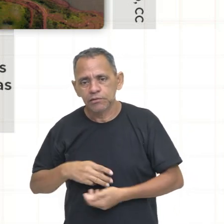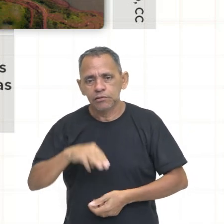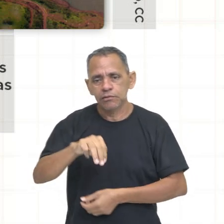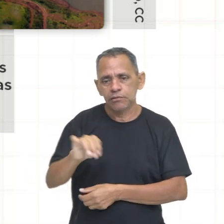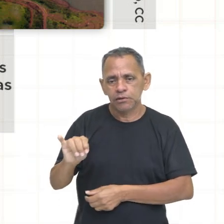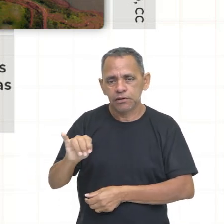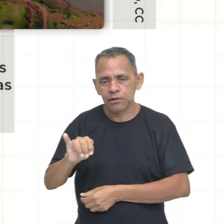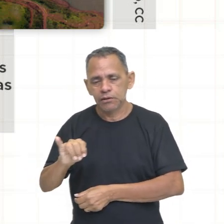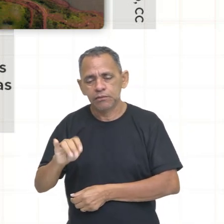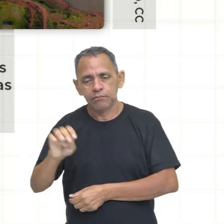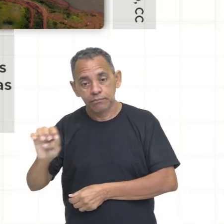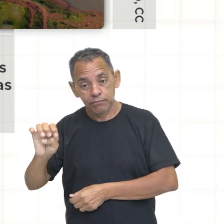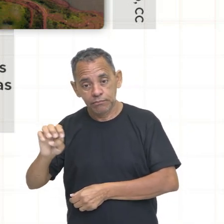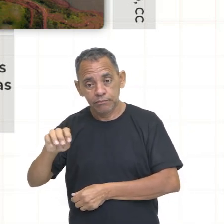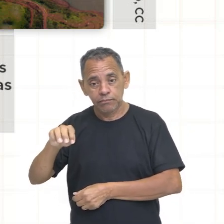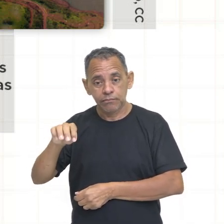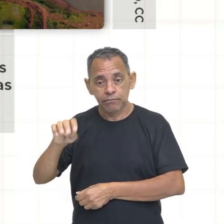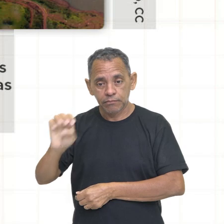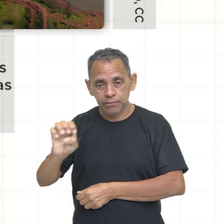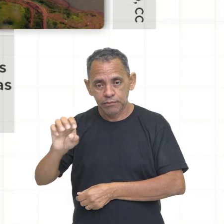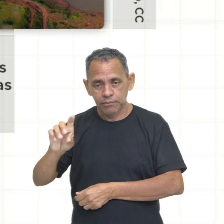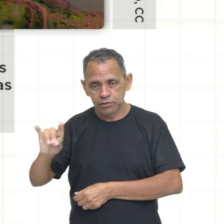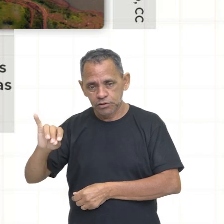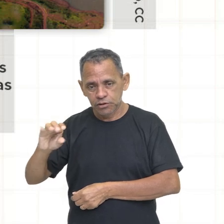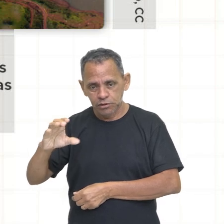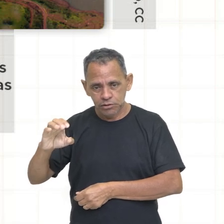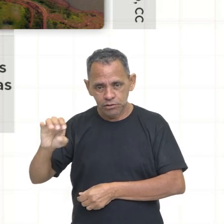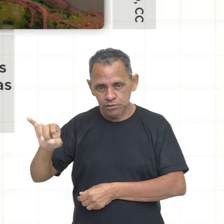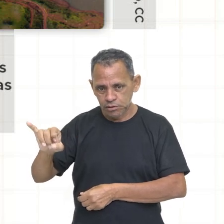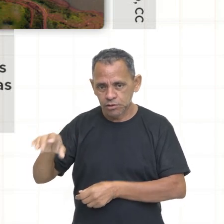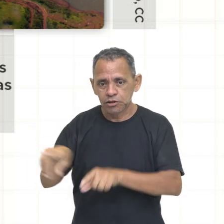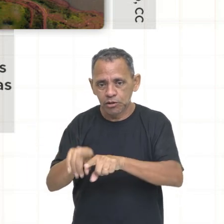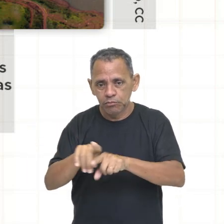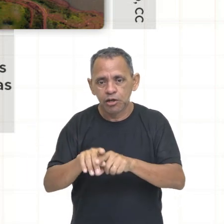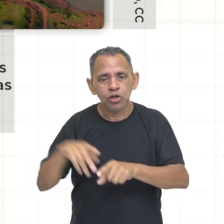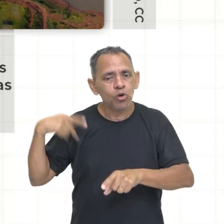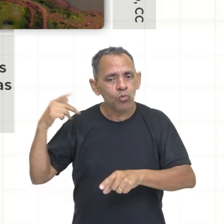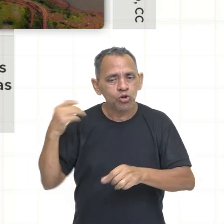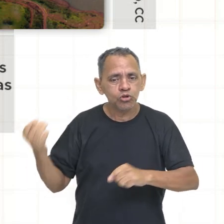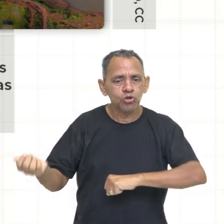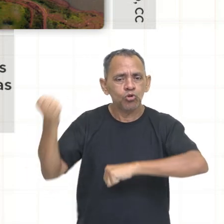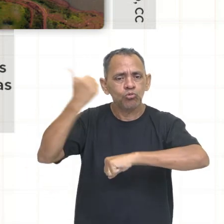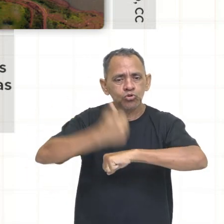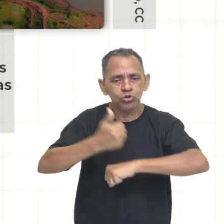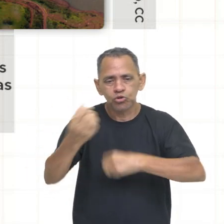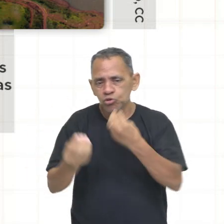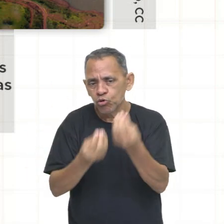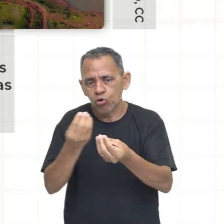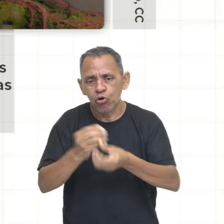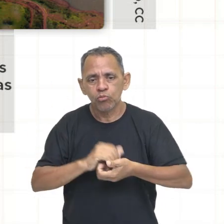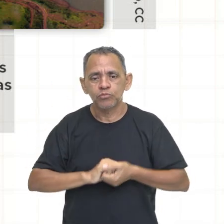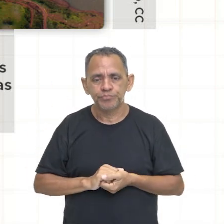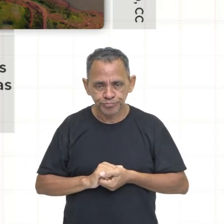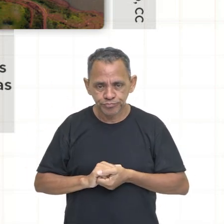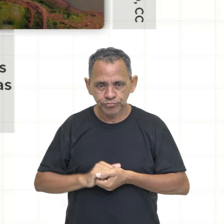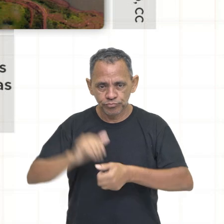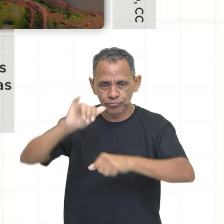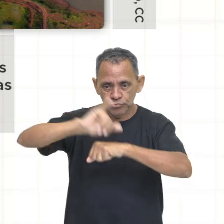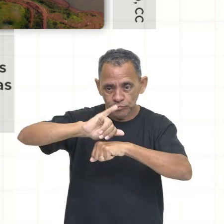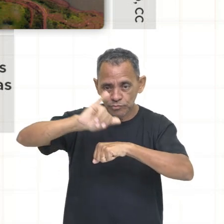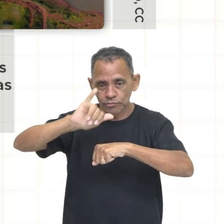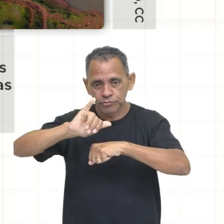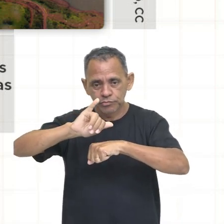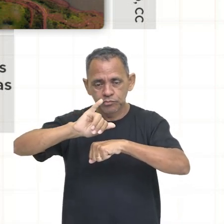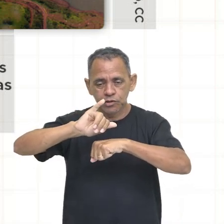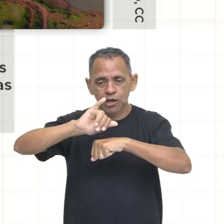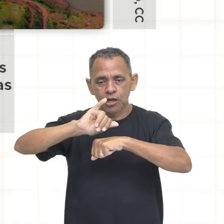Investimentos em infraestrutura, políticas de substituição de importações. Professor, o que seria a